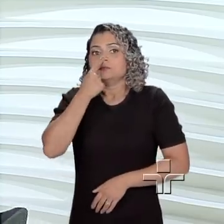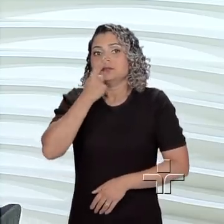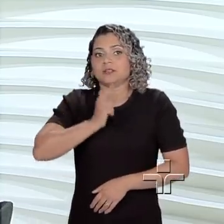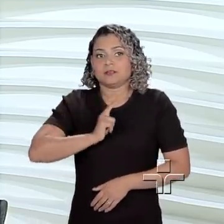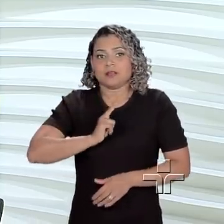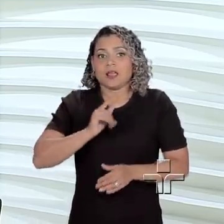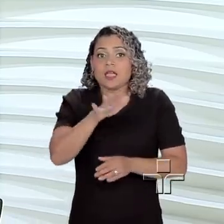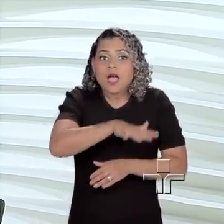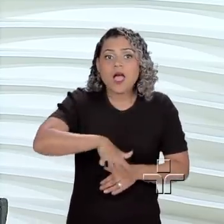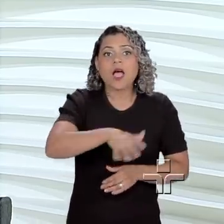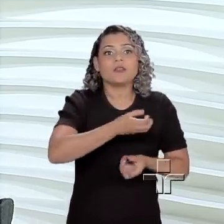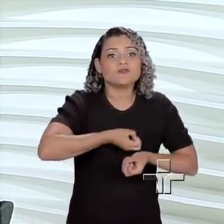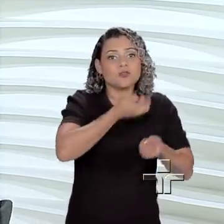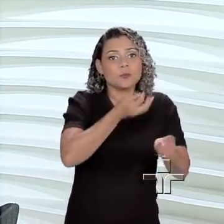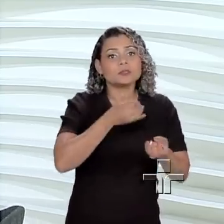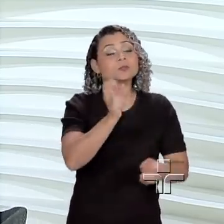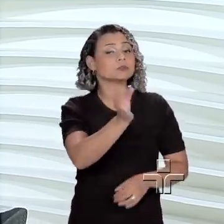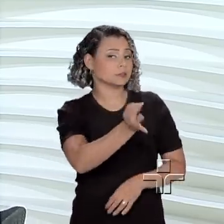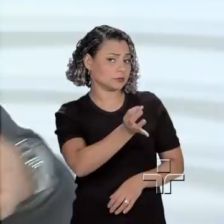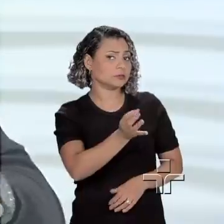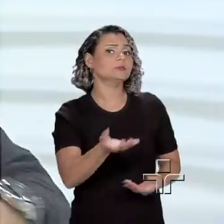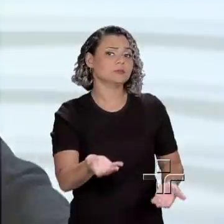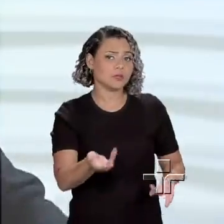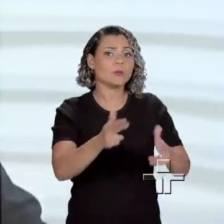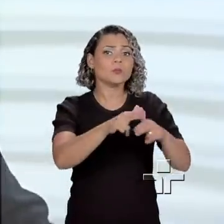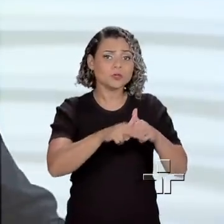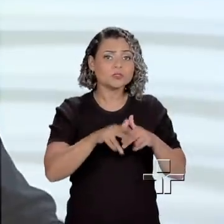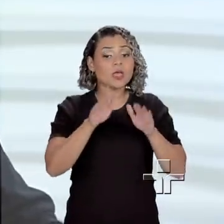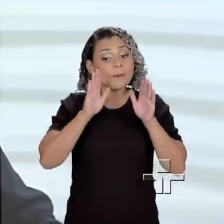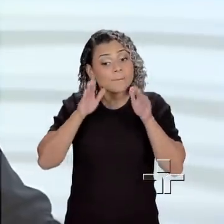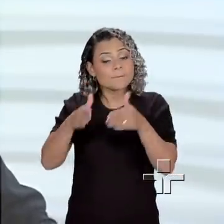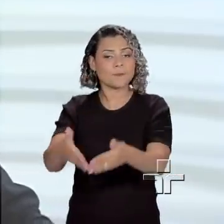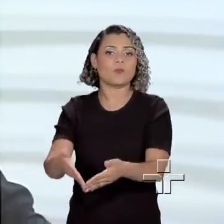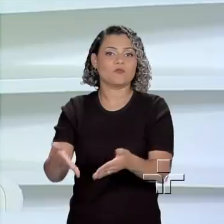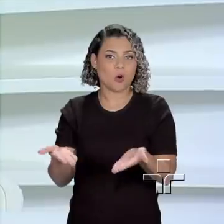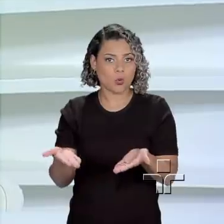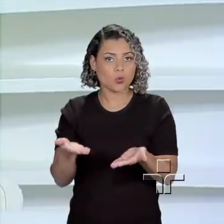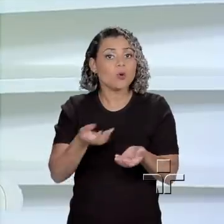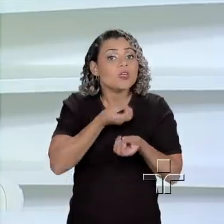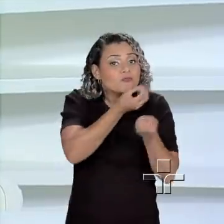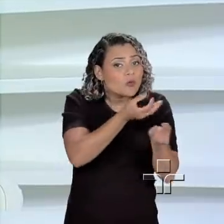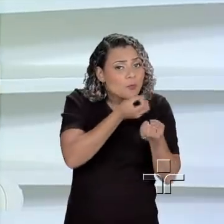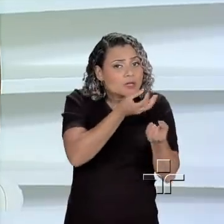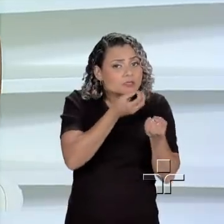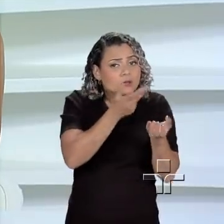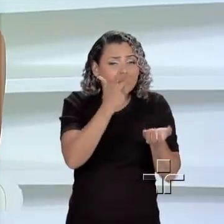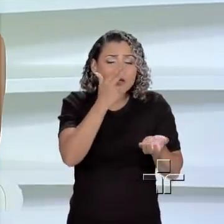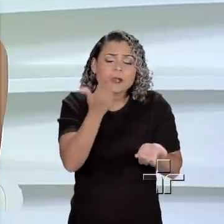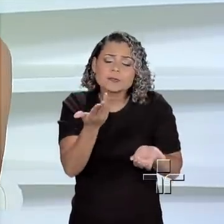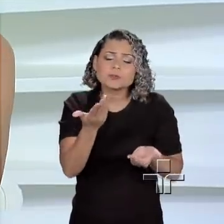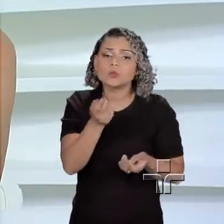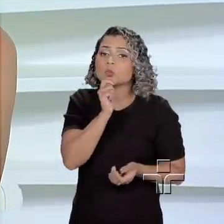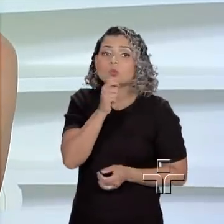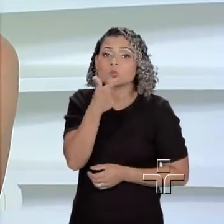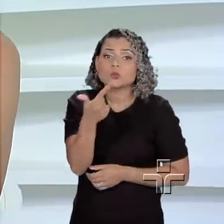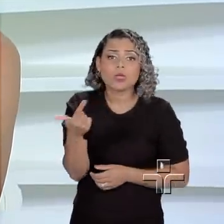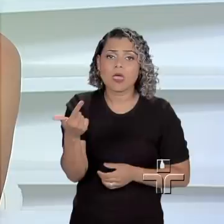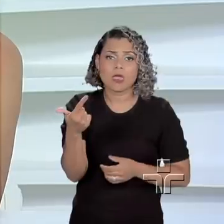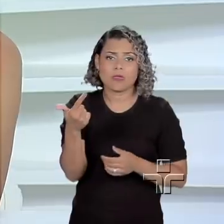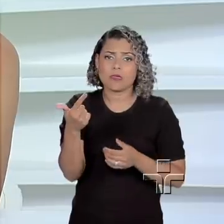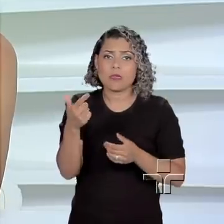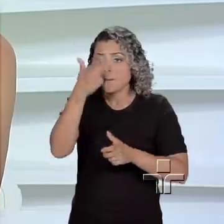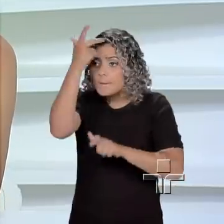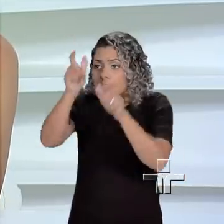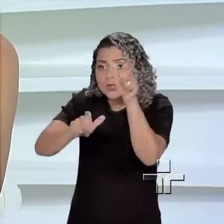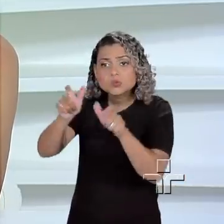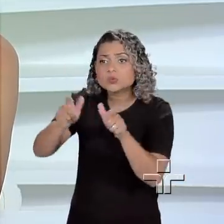Washington Database Journalism, né? Jornalismo baseado Como você vai analisar o uso de dados se você não tem, né, dentro do teu quintal, pessoas que